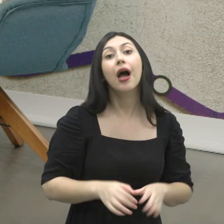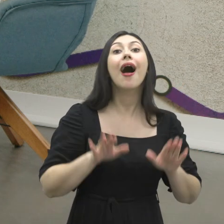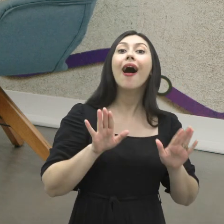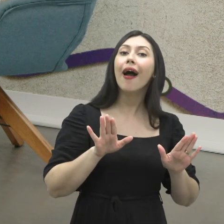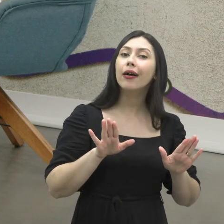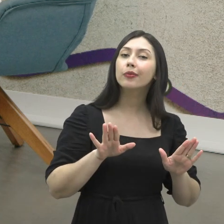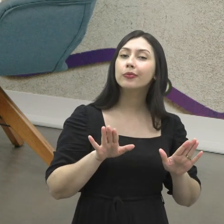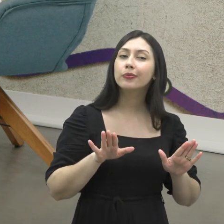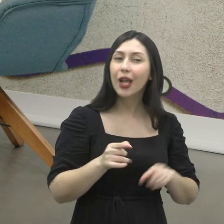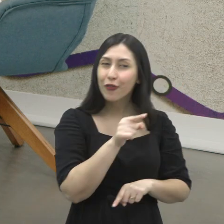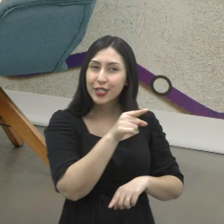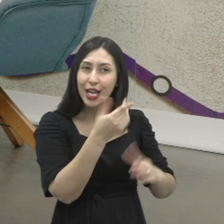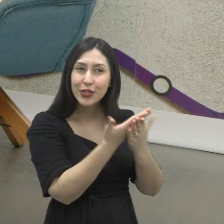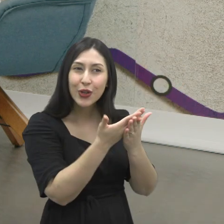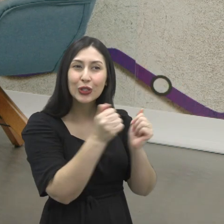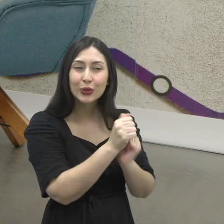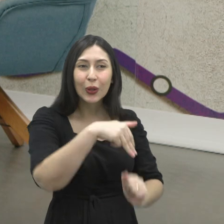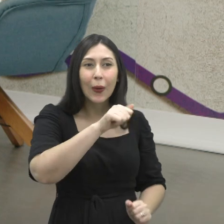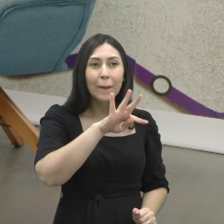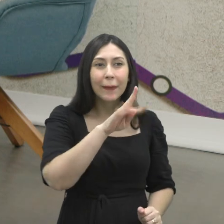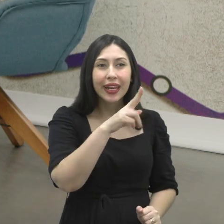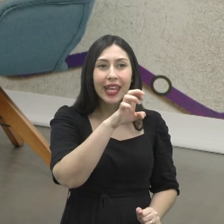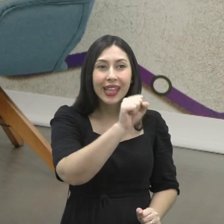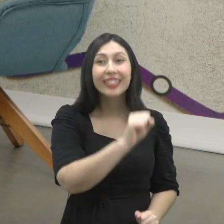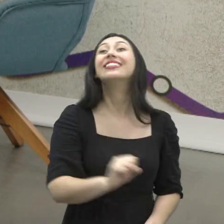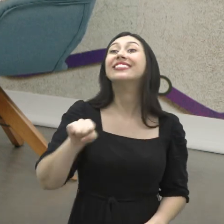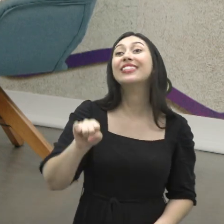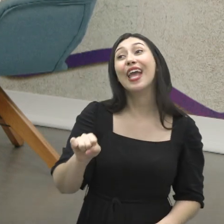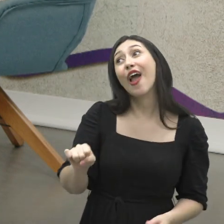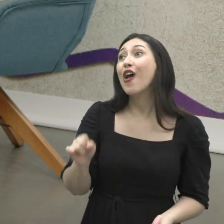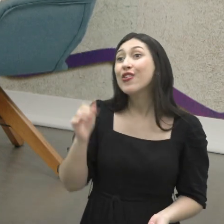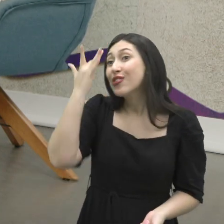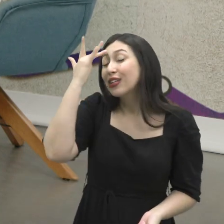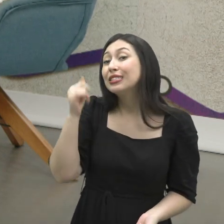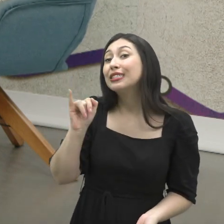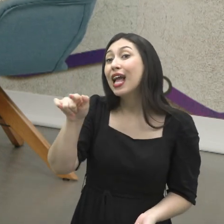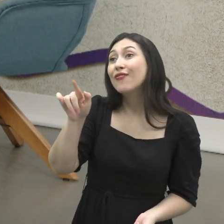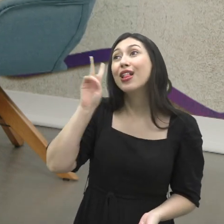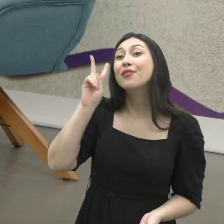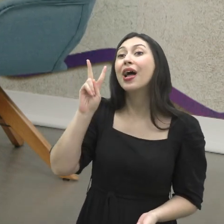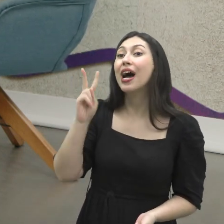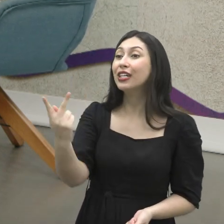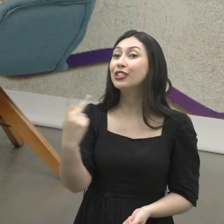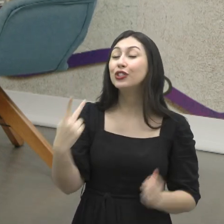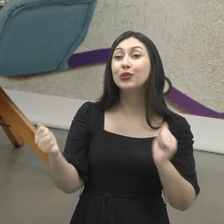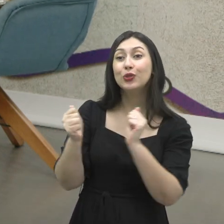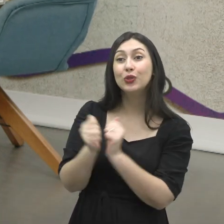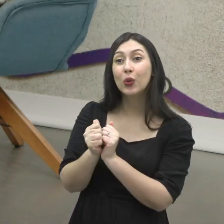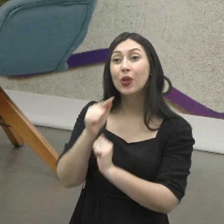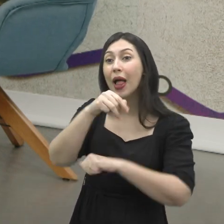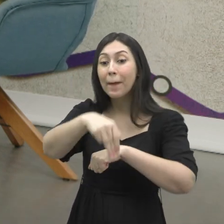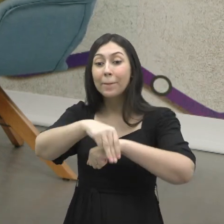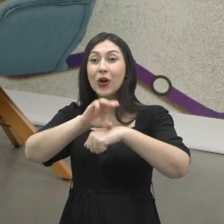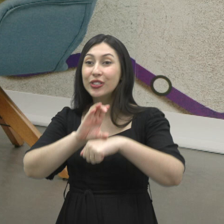adendo. Você estudou com o Matheus, é isso? Eu estudei com o Matheus. Eu não sei se ele vai lembrar de mim. A gente fez o primeiro semestre de jornalismo na UMC juntos. Na